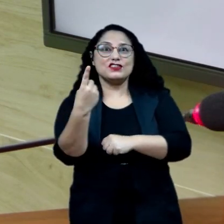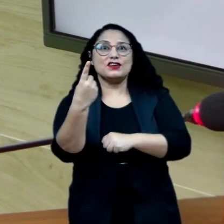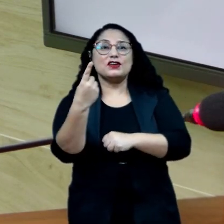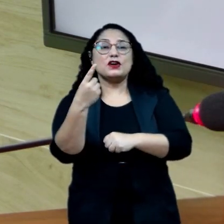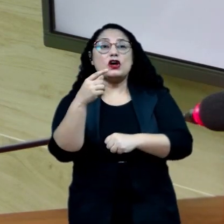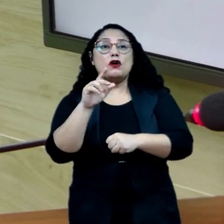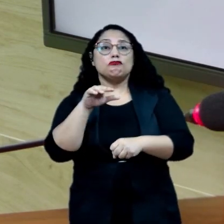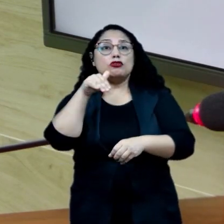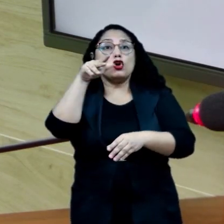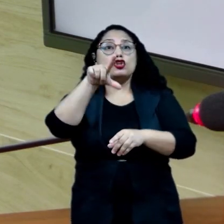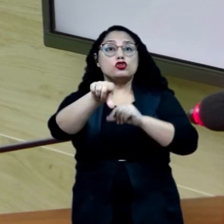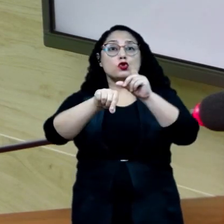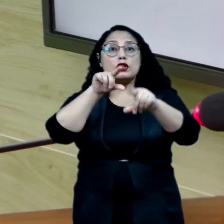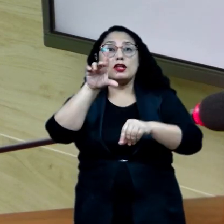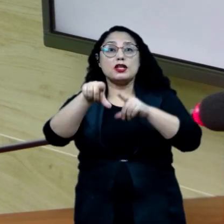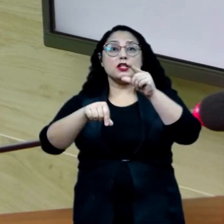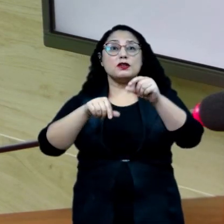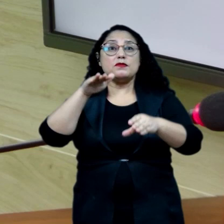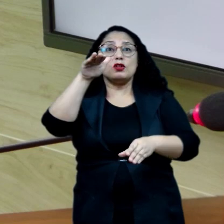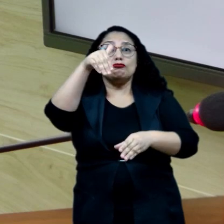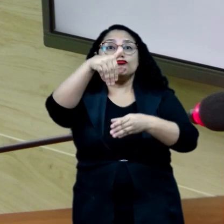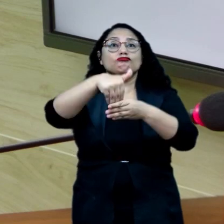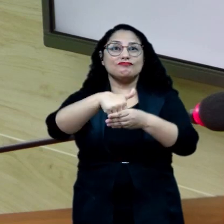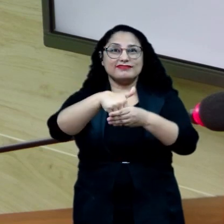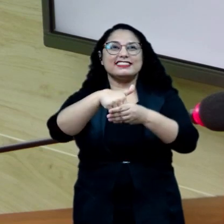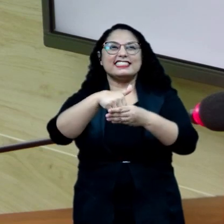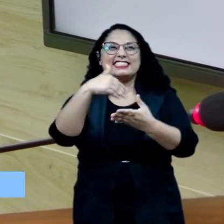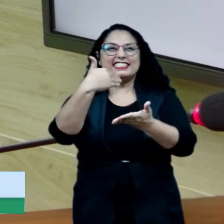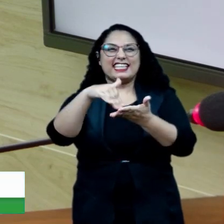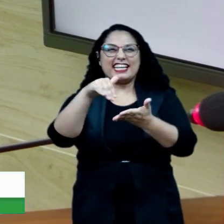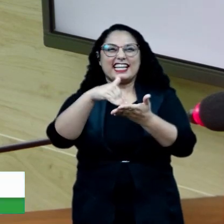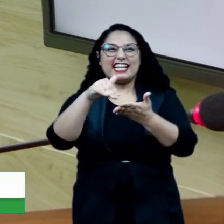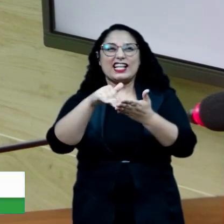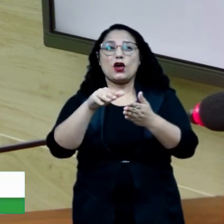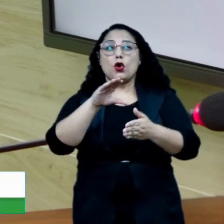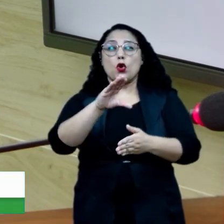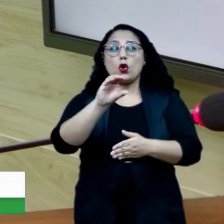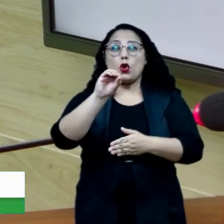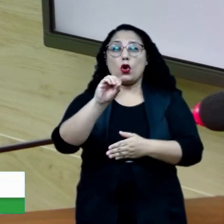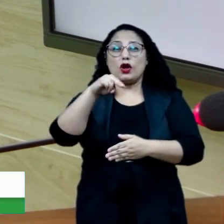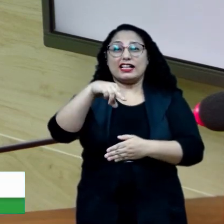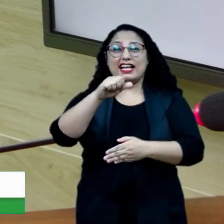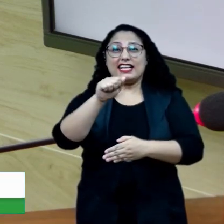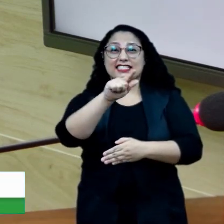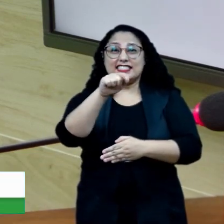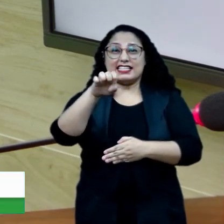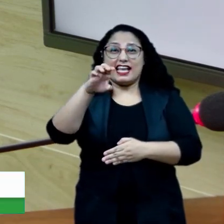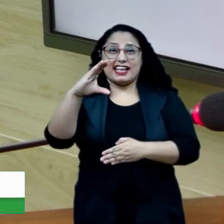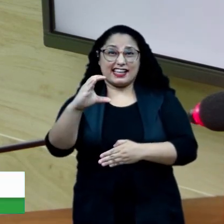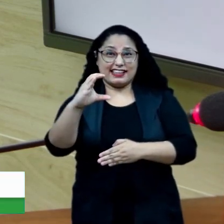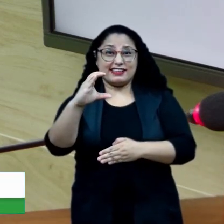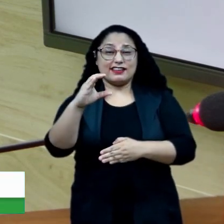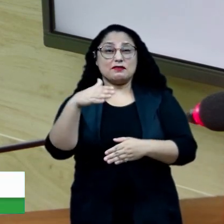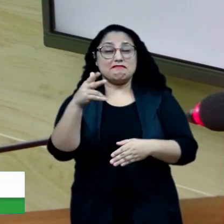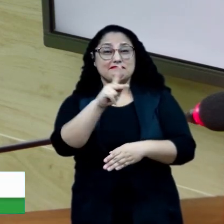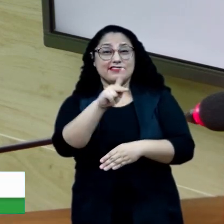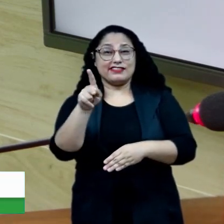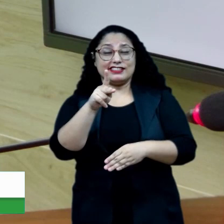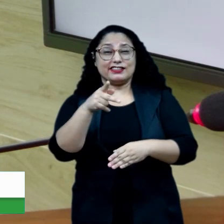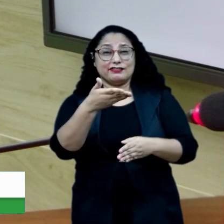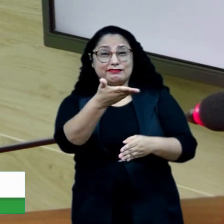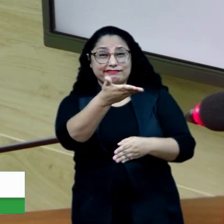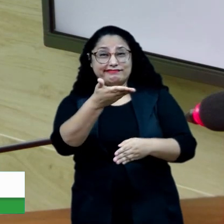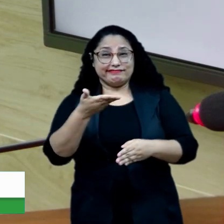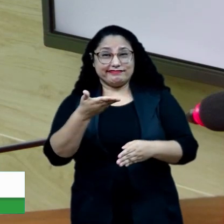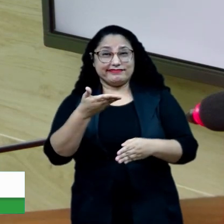júri técnico da Conferência Nacional de Secretariado, o CONASEC. Bom, professor, eu vou pedir então para